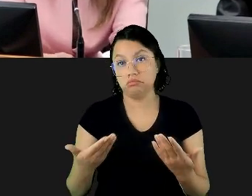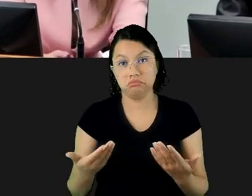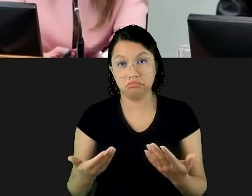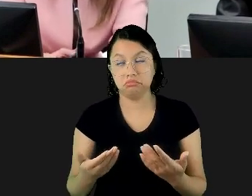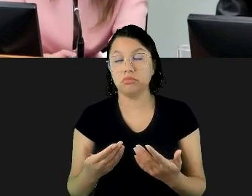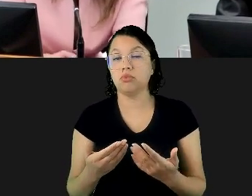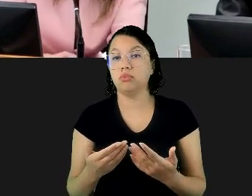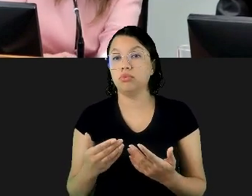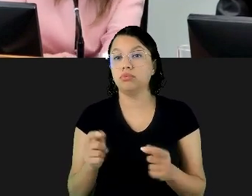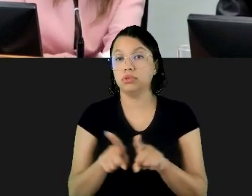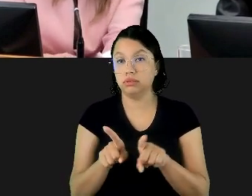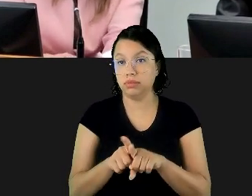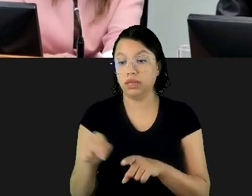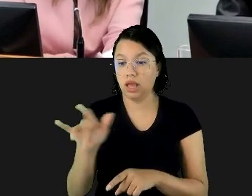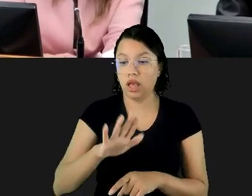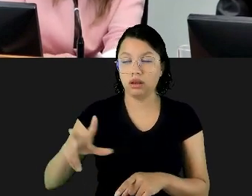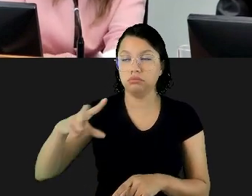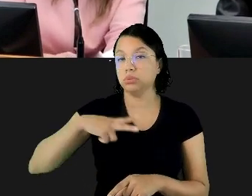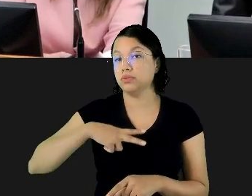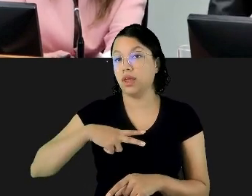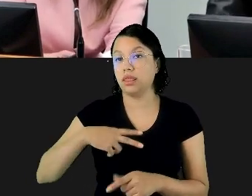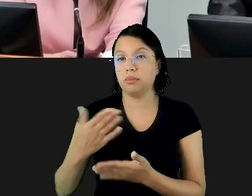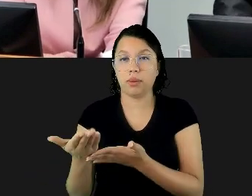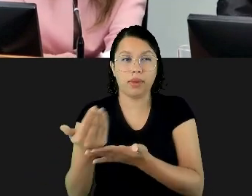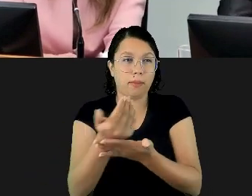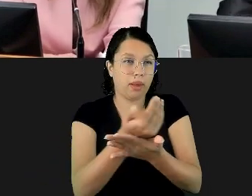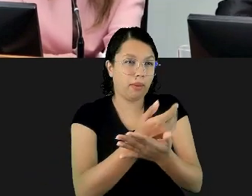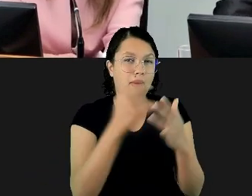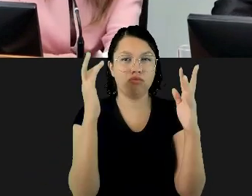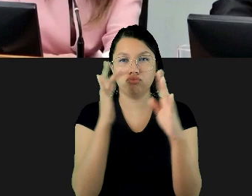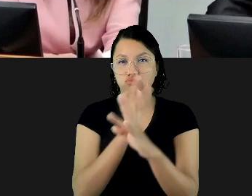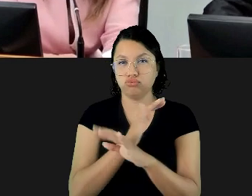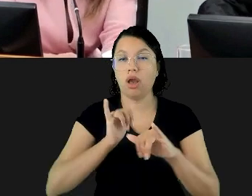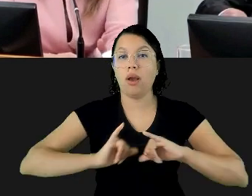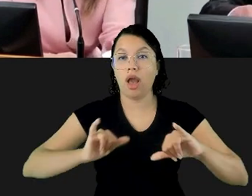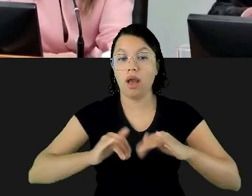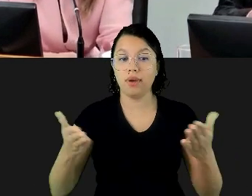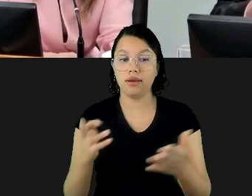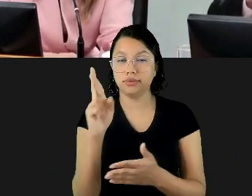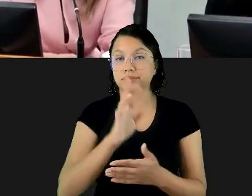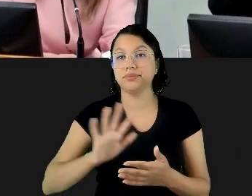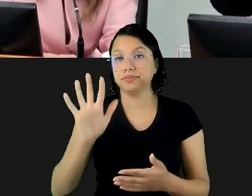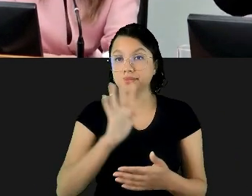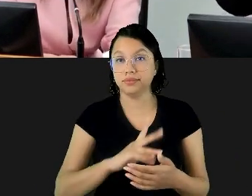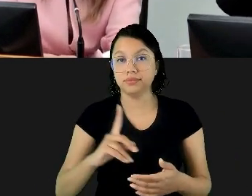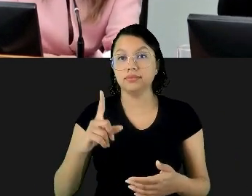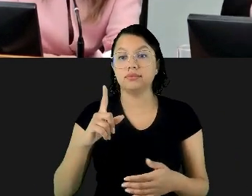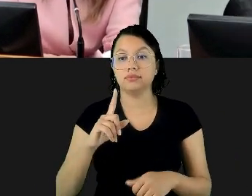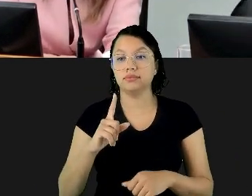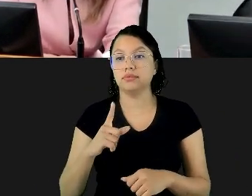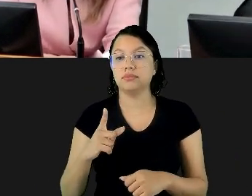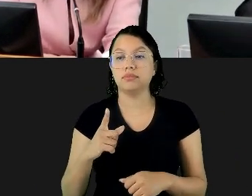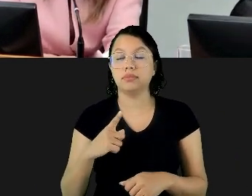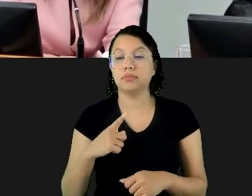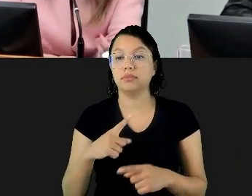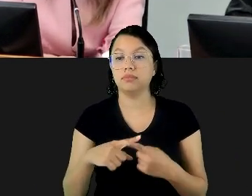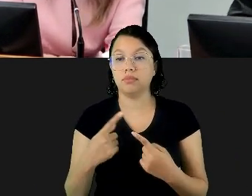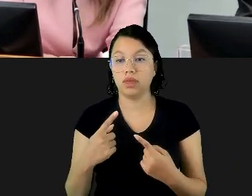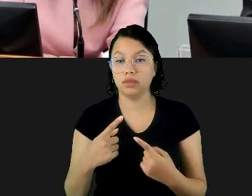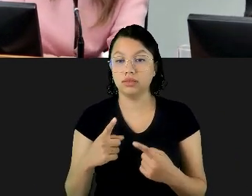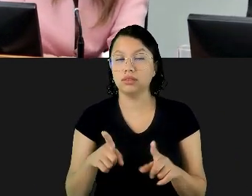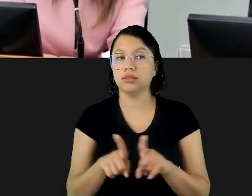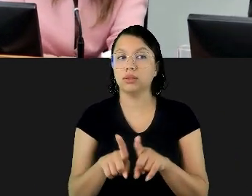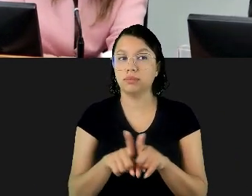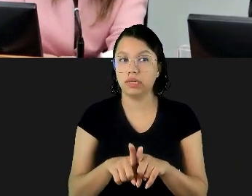né, para atrair mais fluxo de mercado para essa região, mas que a implantação num corredor, ela demanda